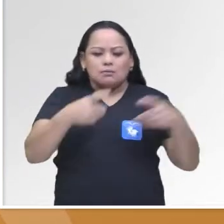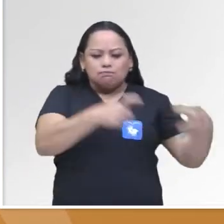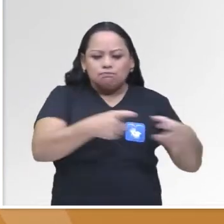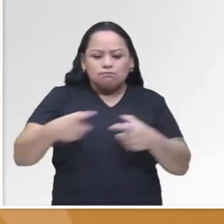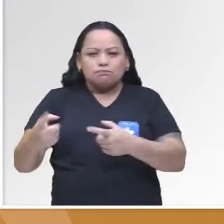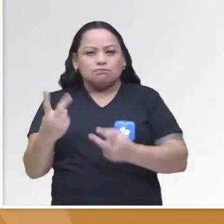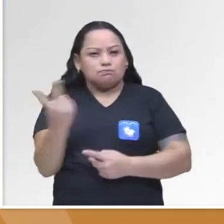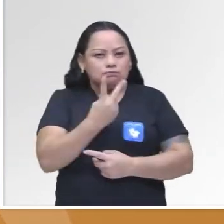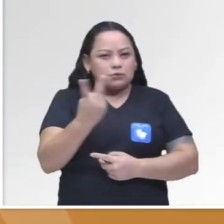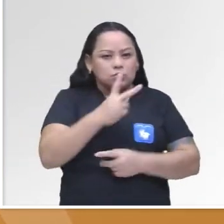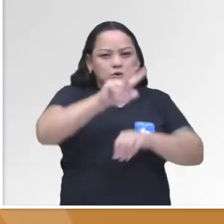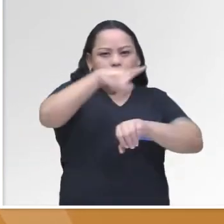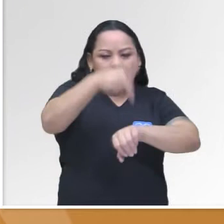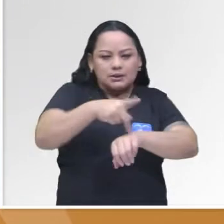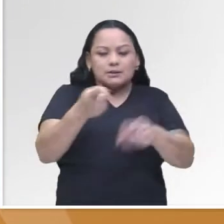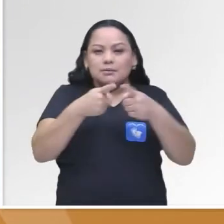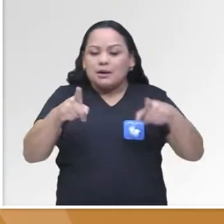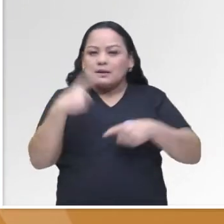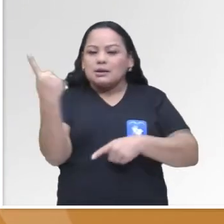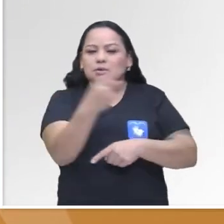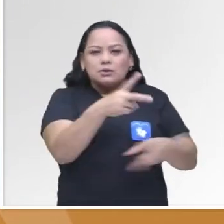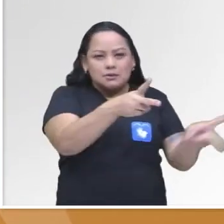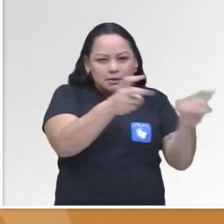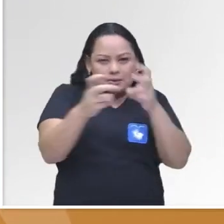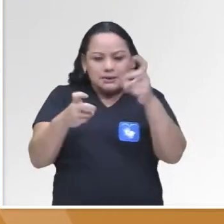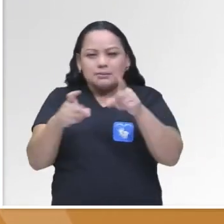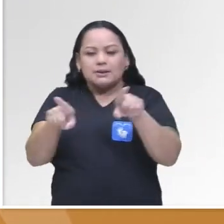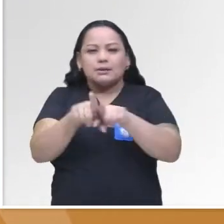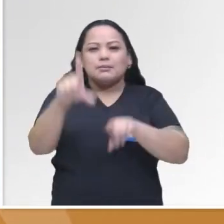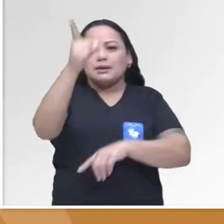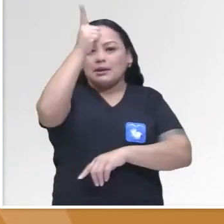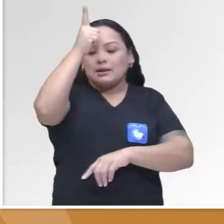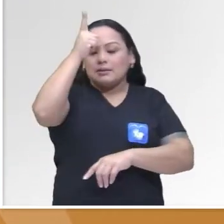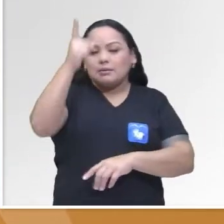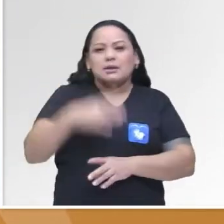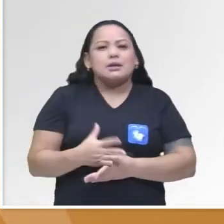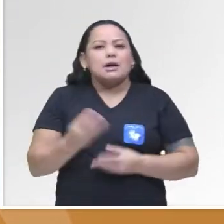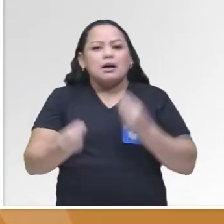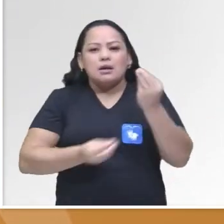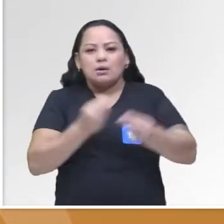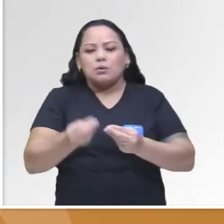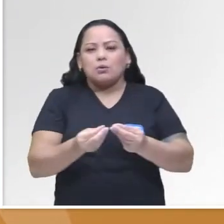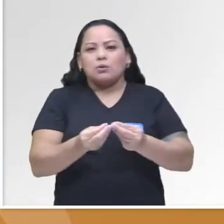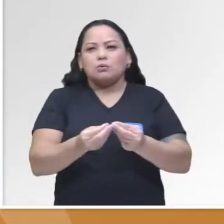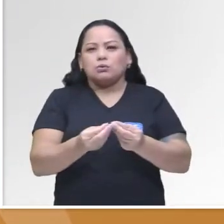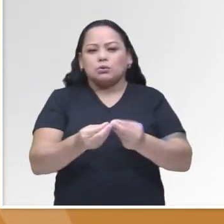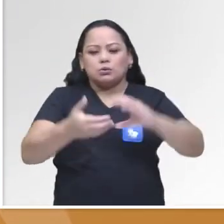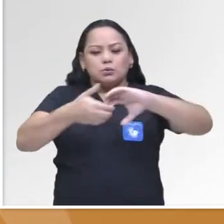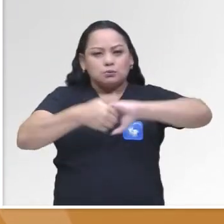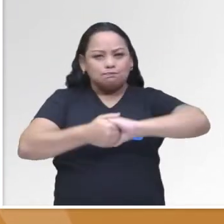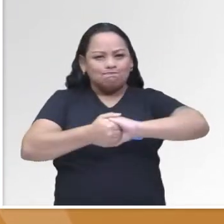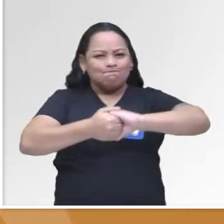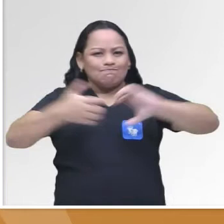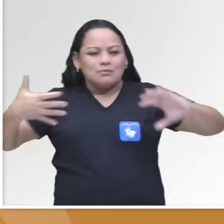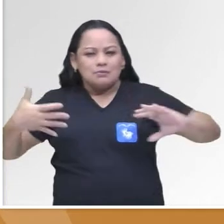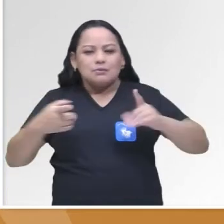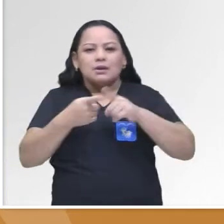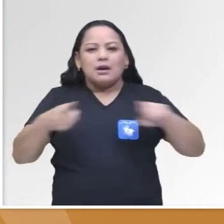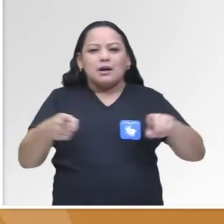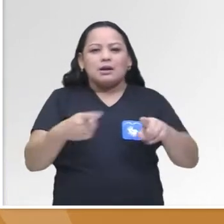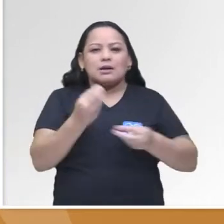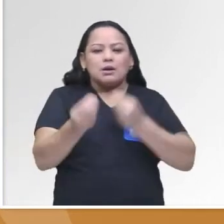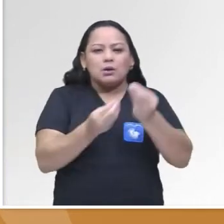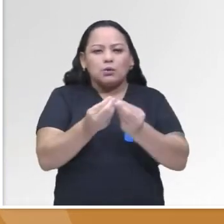outros. Mas a gente percebeu também que a Alemanha logo, logo vai acabar quebrando esse pacto e vai implementar uma